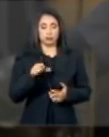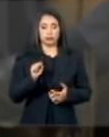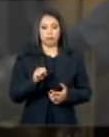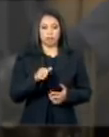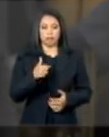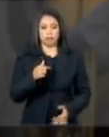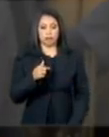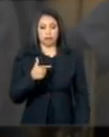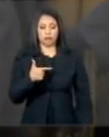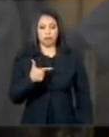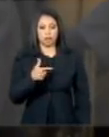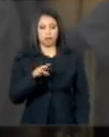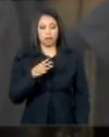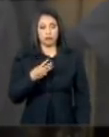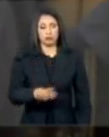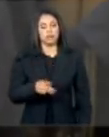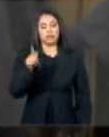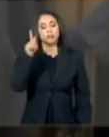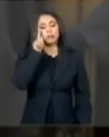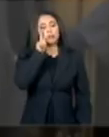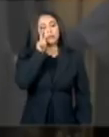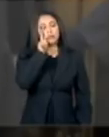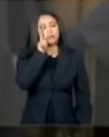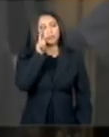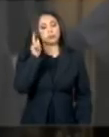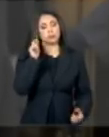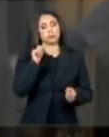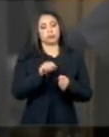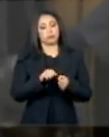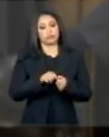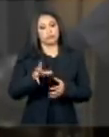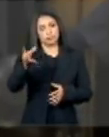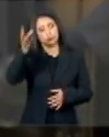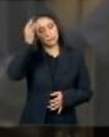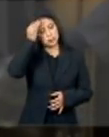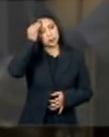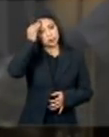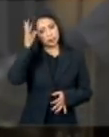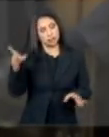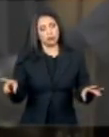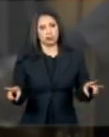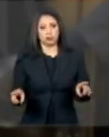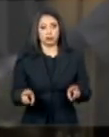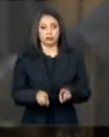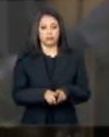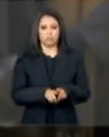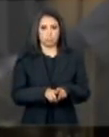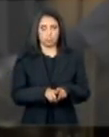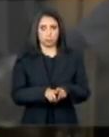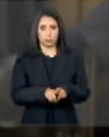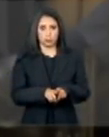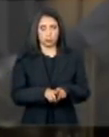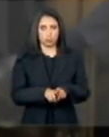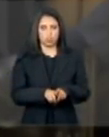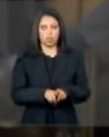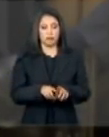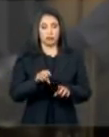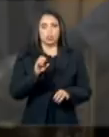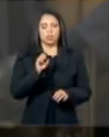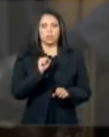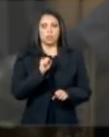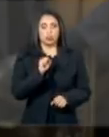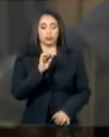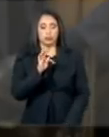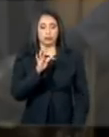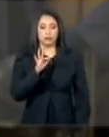relator o ministro gilmar mendes sobre a exata compreensão também o superior tribunal de justiça no agravo regimental